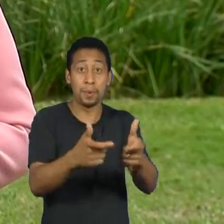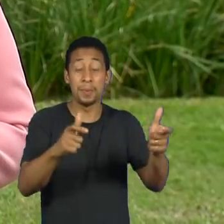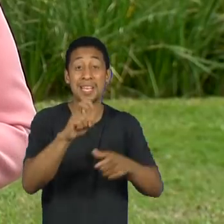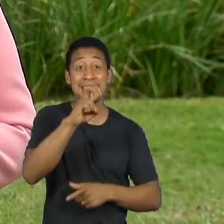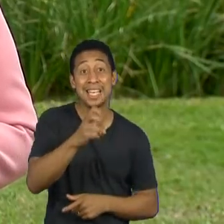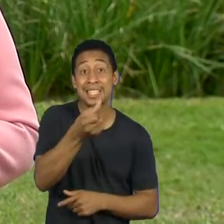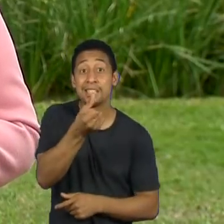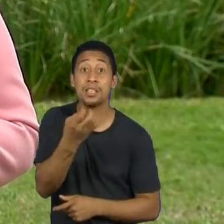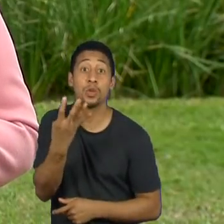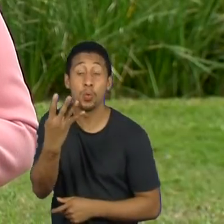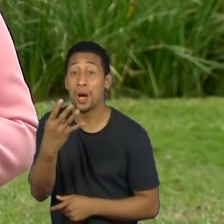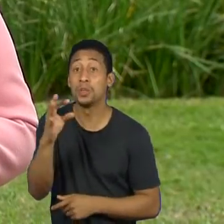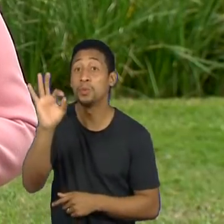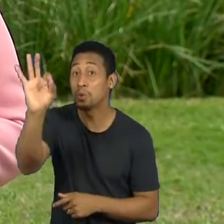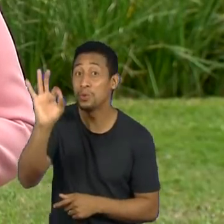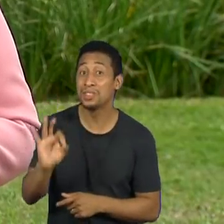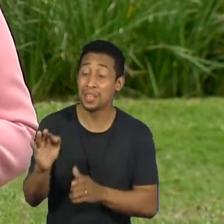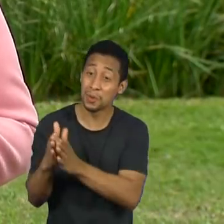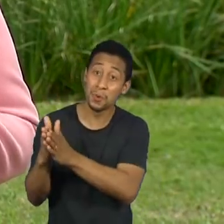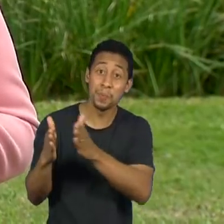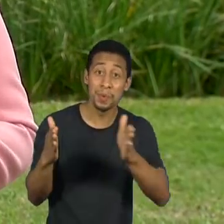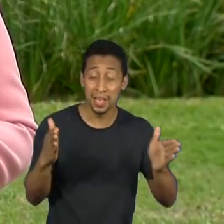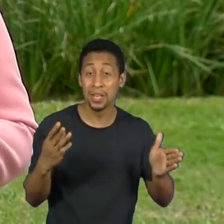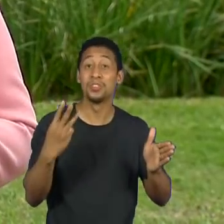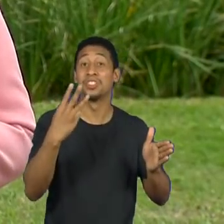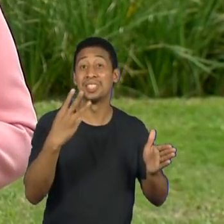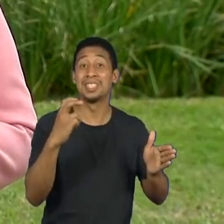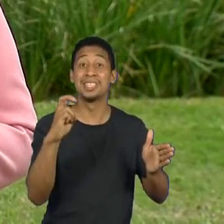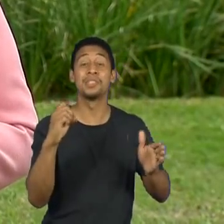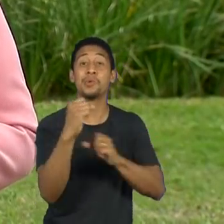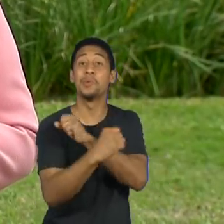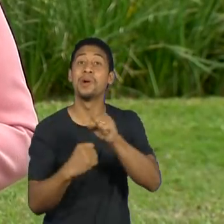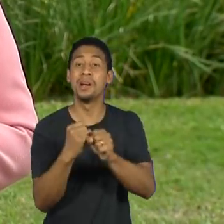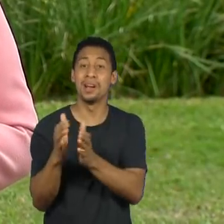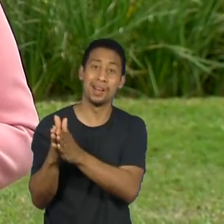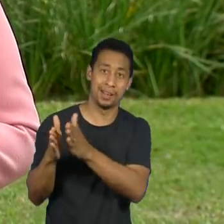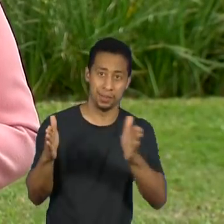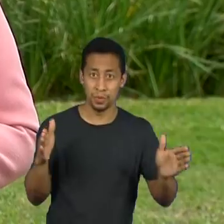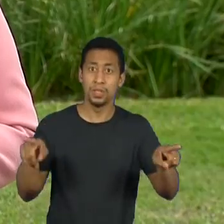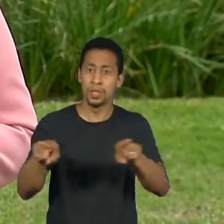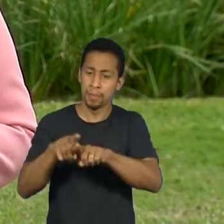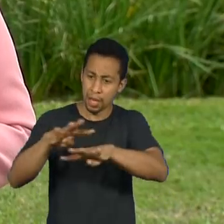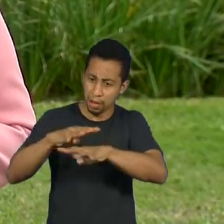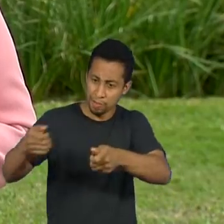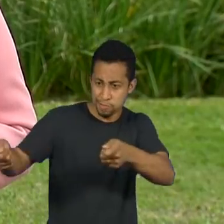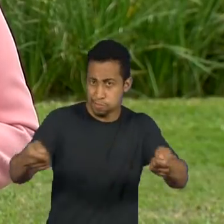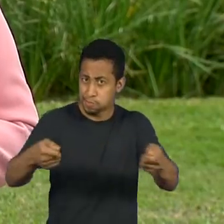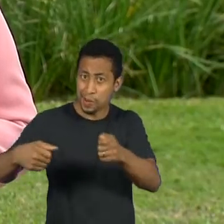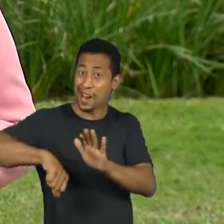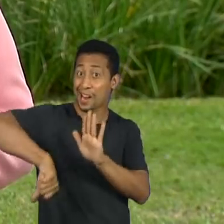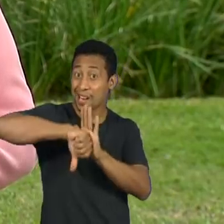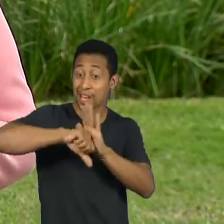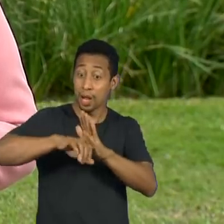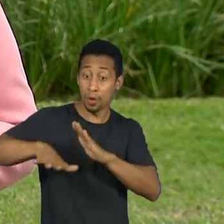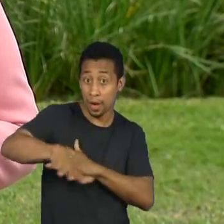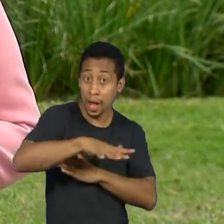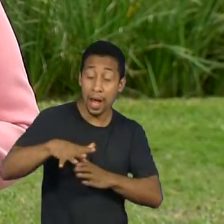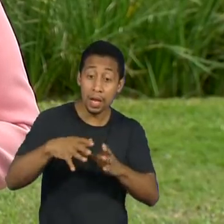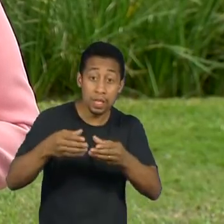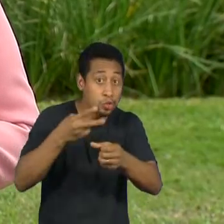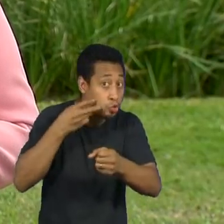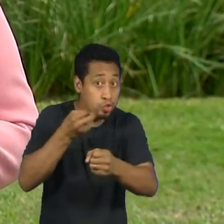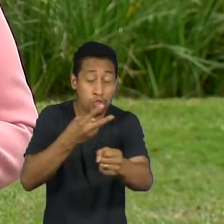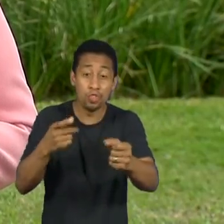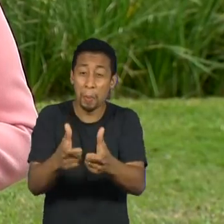564% em 3 décadas e meia. E o garimpo ilegal em terras indígenas aumentou quase 500%